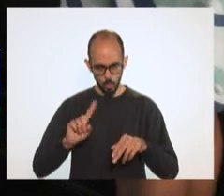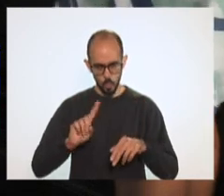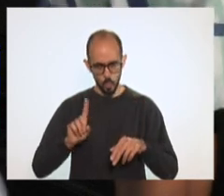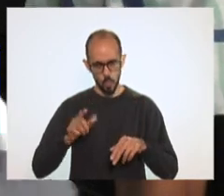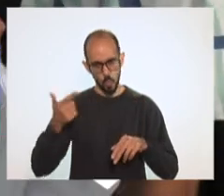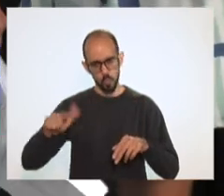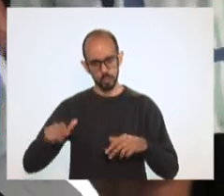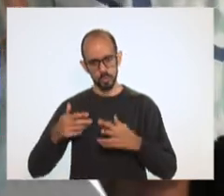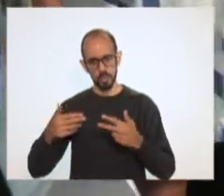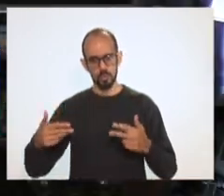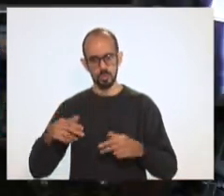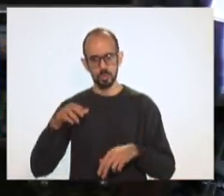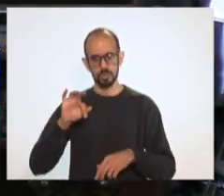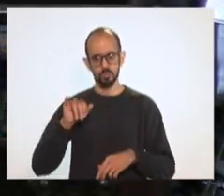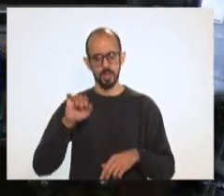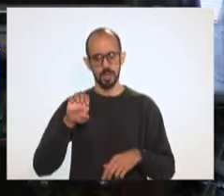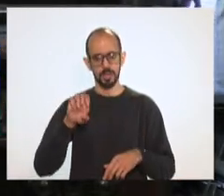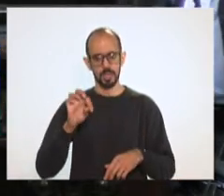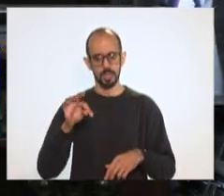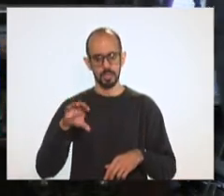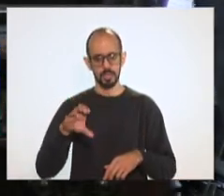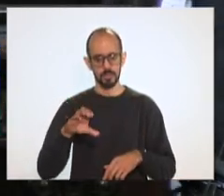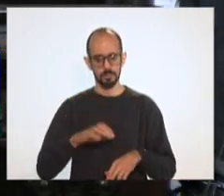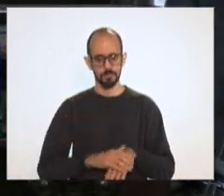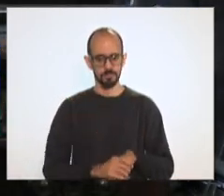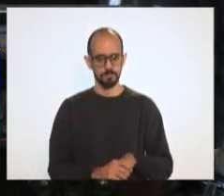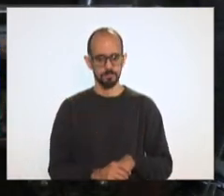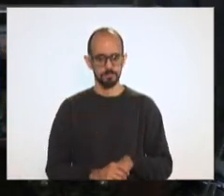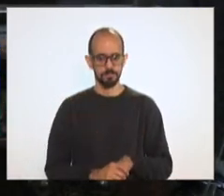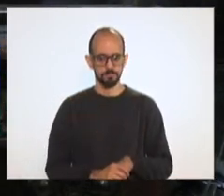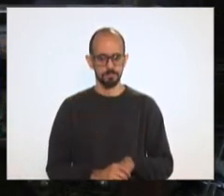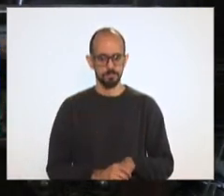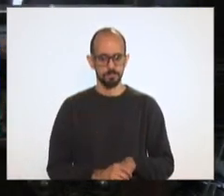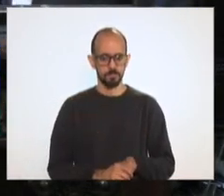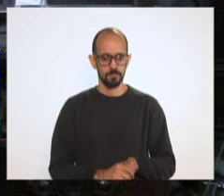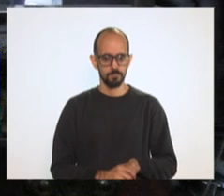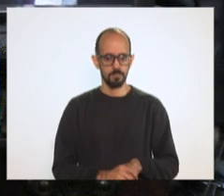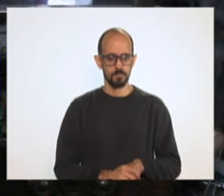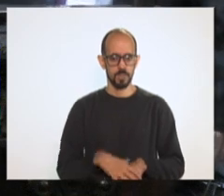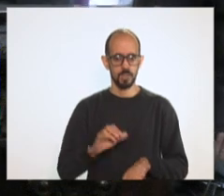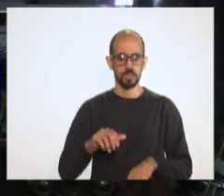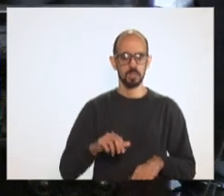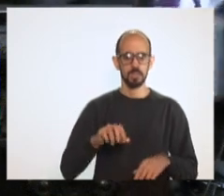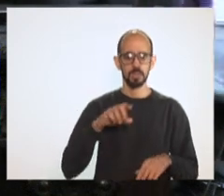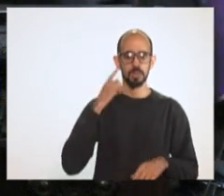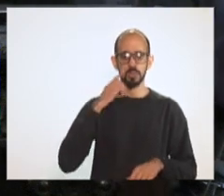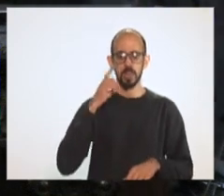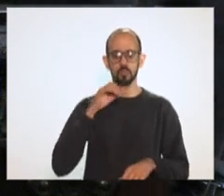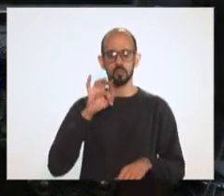a faetec pela comissão de servidores públicos deputado Flávio Serafini